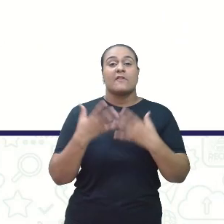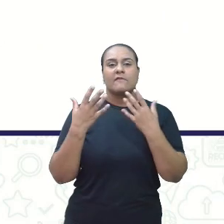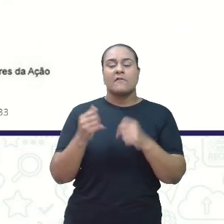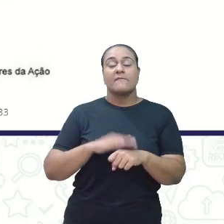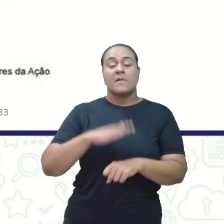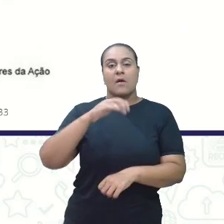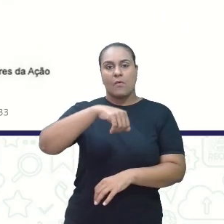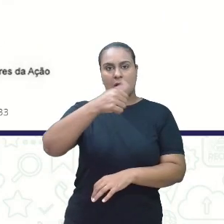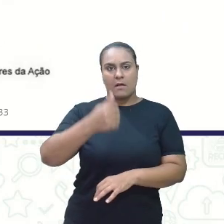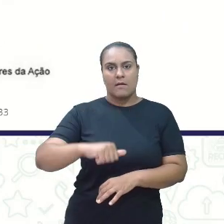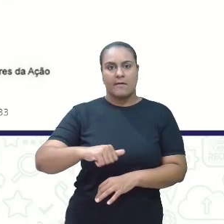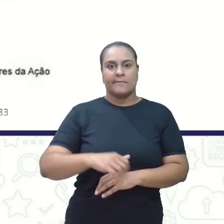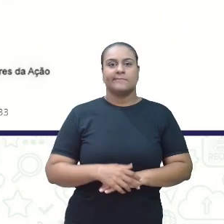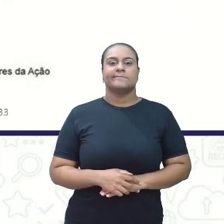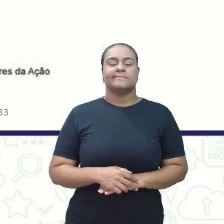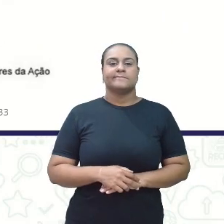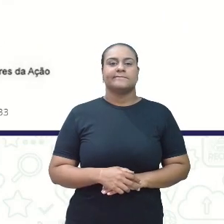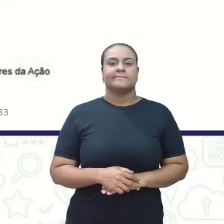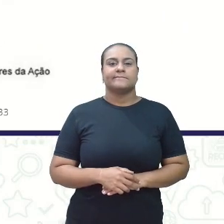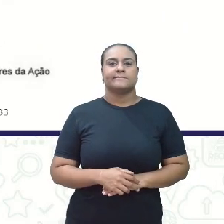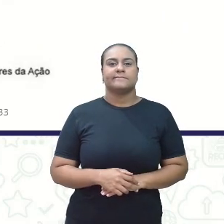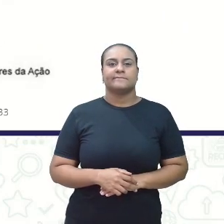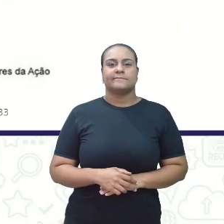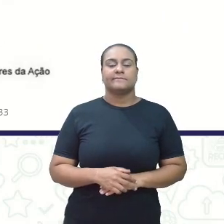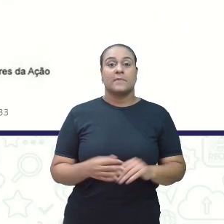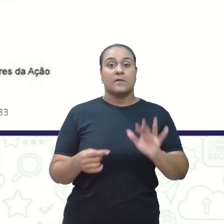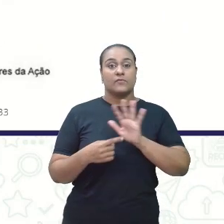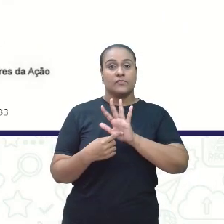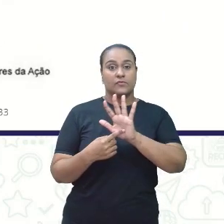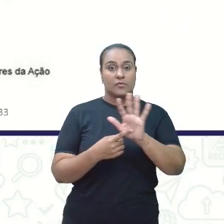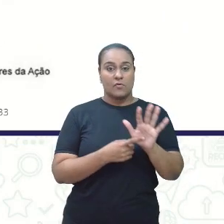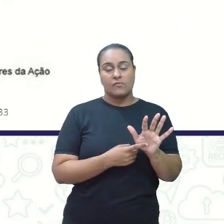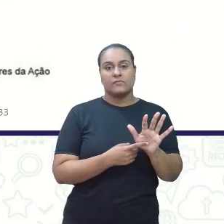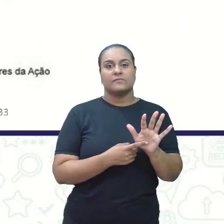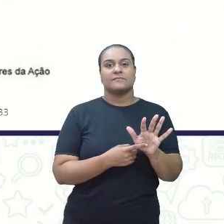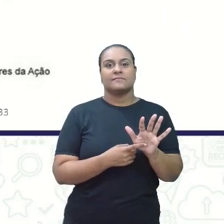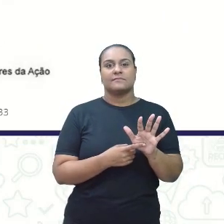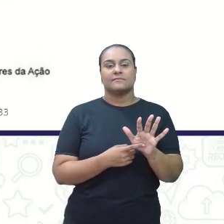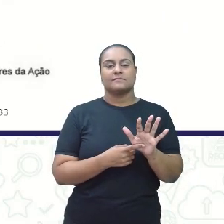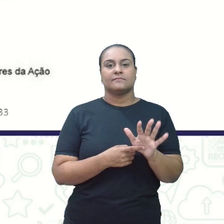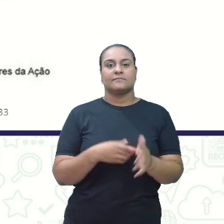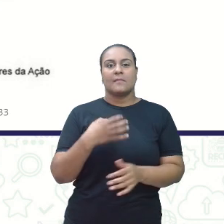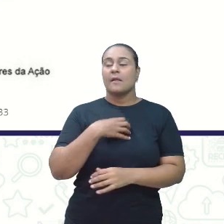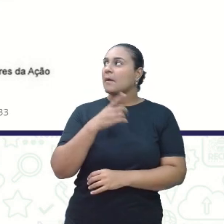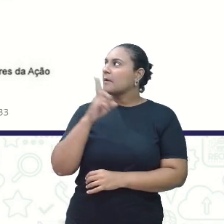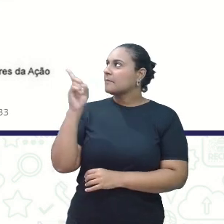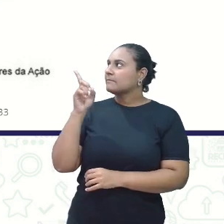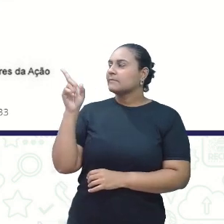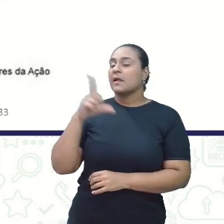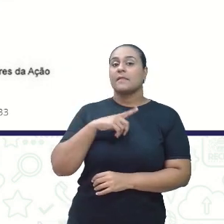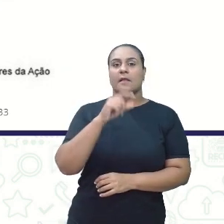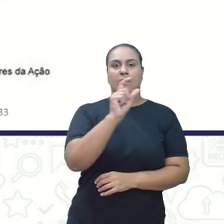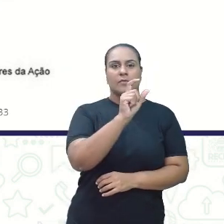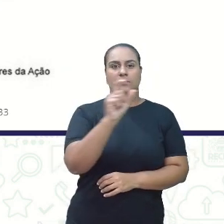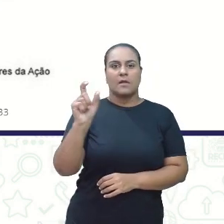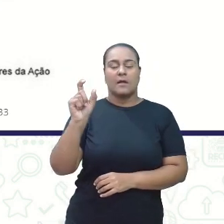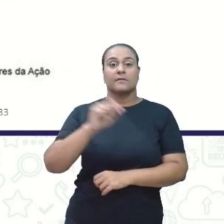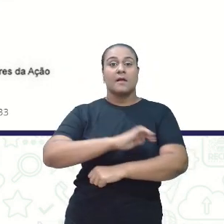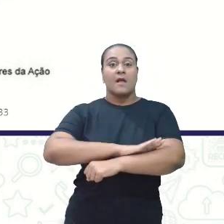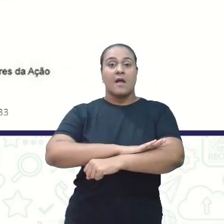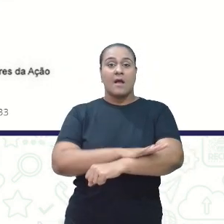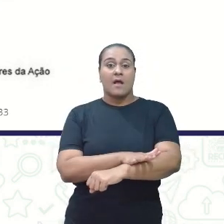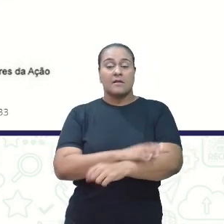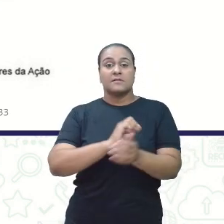uma análise. Eu trouxe aqui, de maneira bem objetiva, já apareceu ali o título, ó, Raça e Gênero no